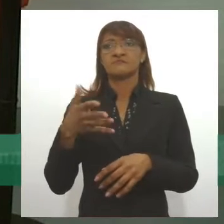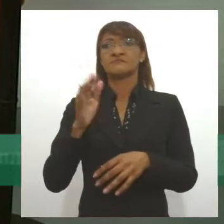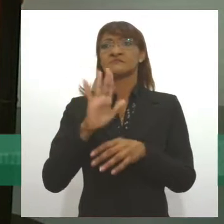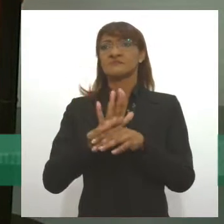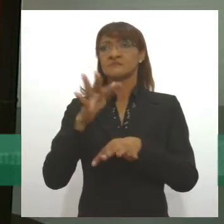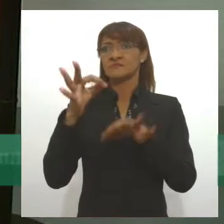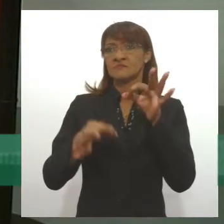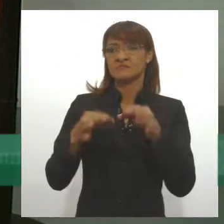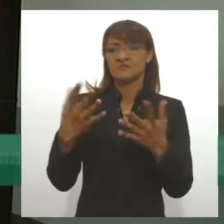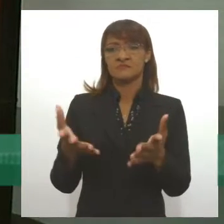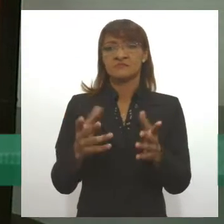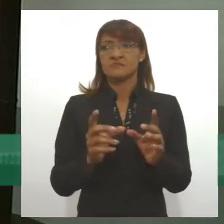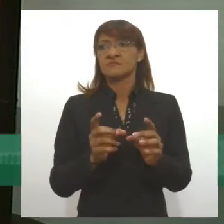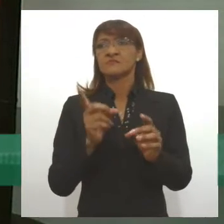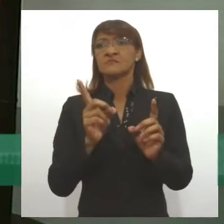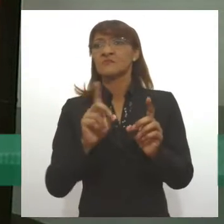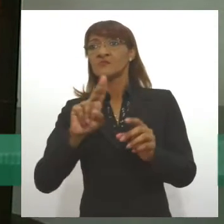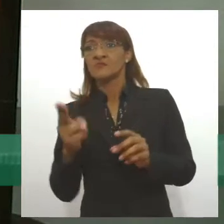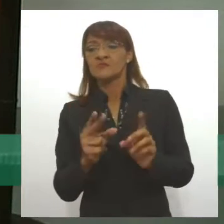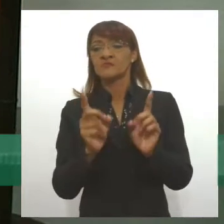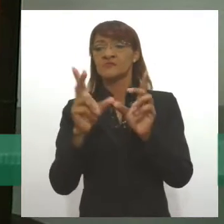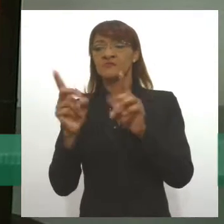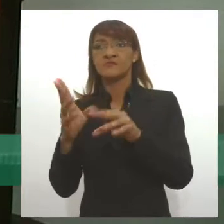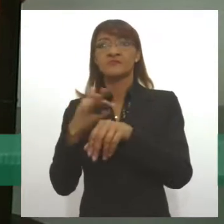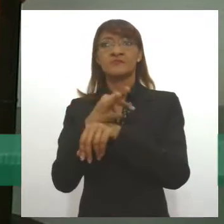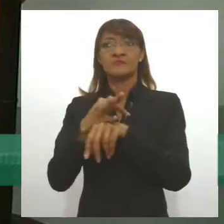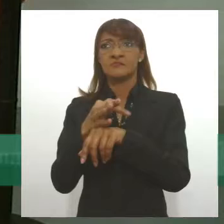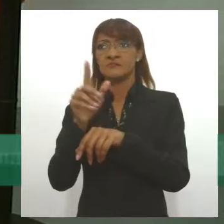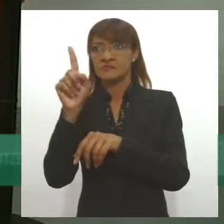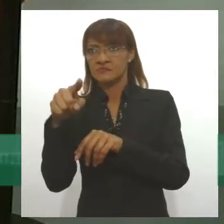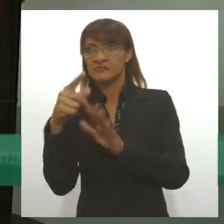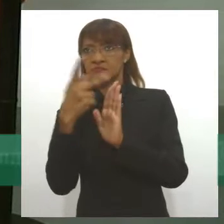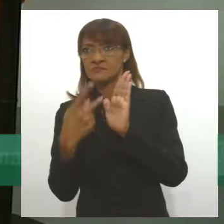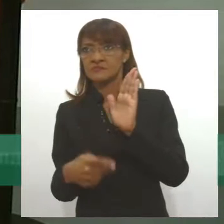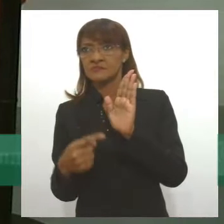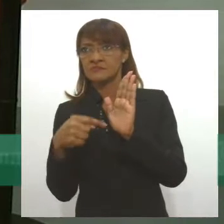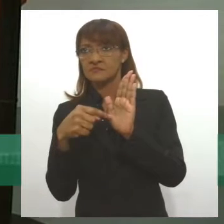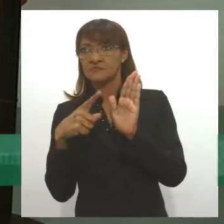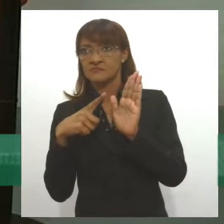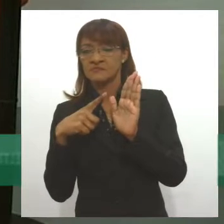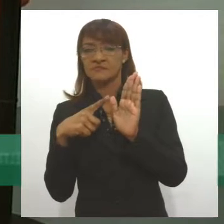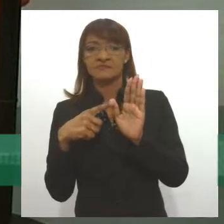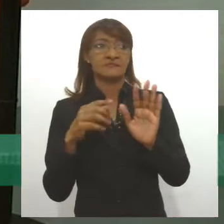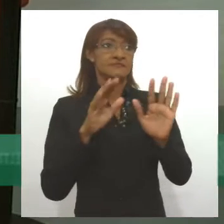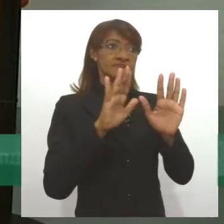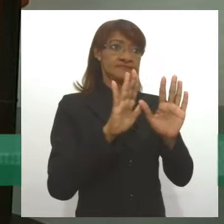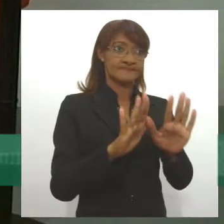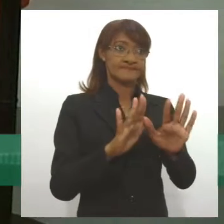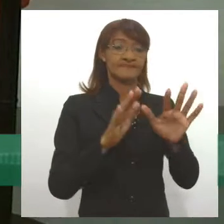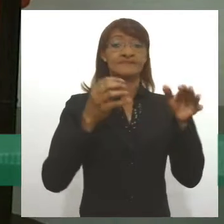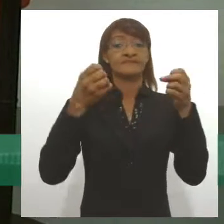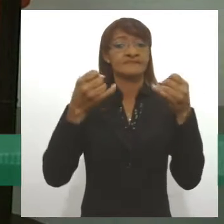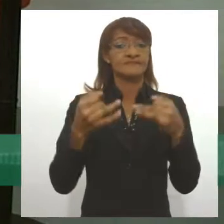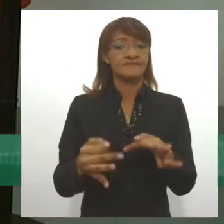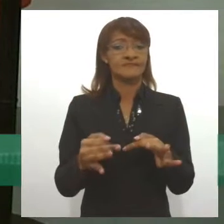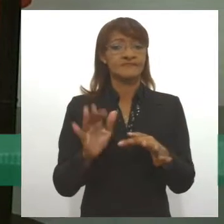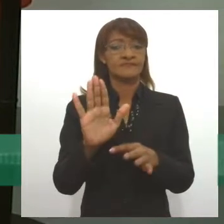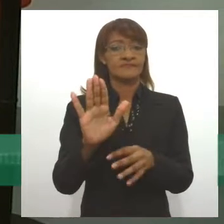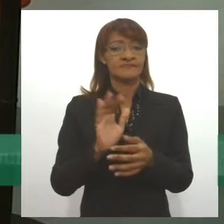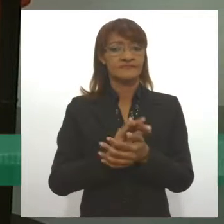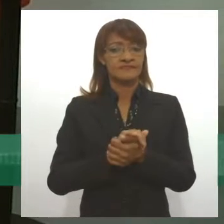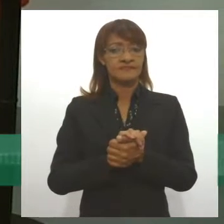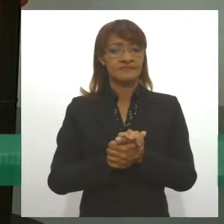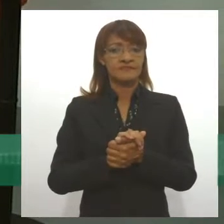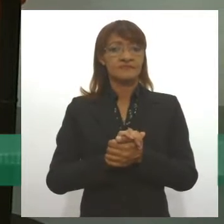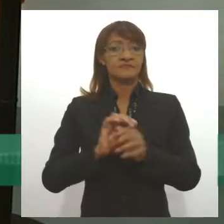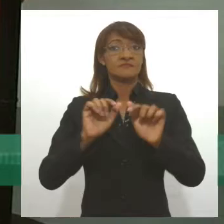questão da venda de férias como regulamento o projeto? Aí cabe uma explicação. Eu, lá durante os